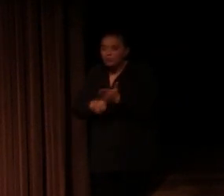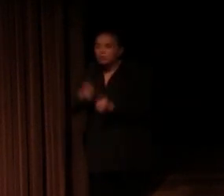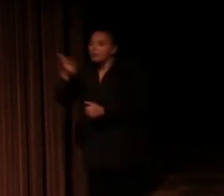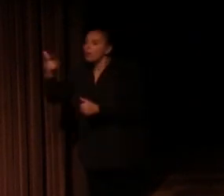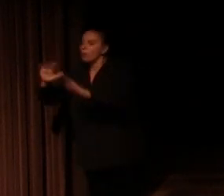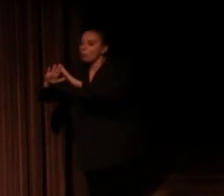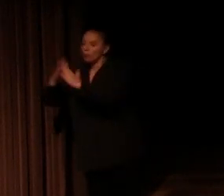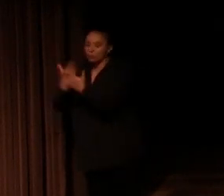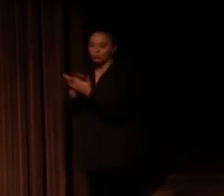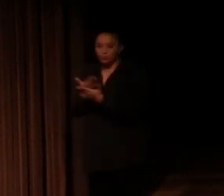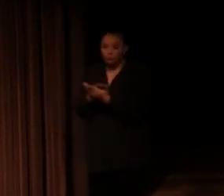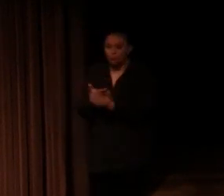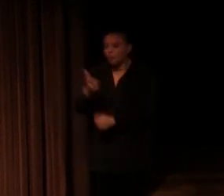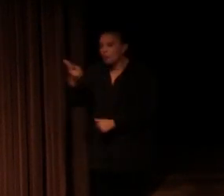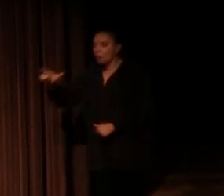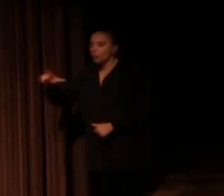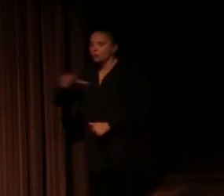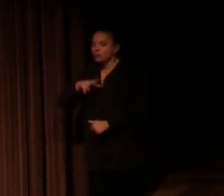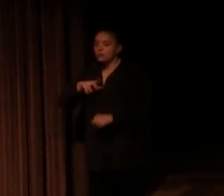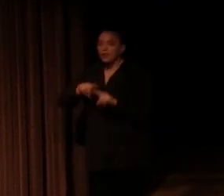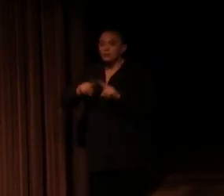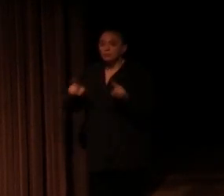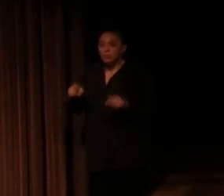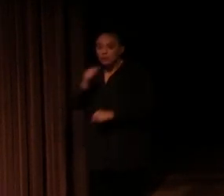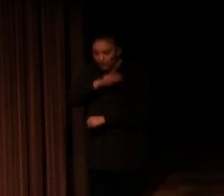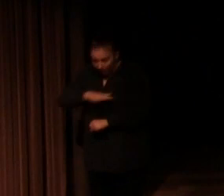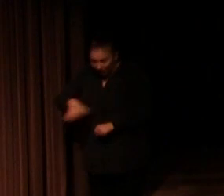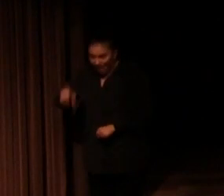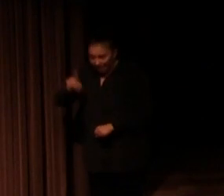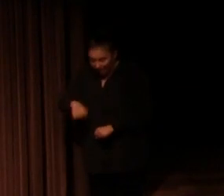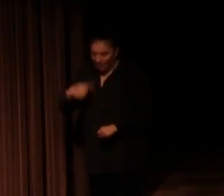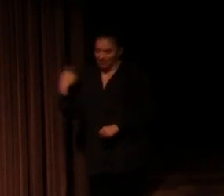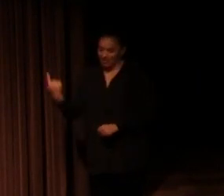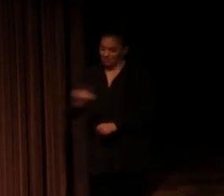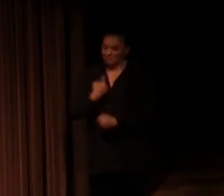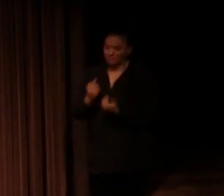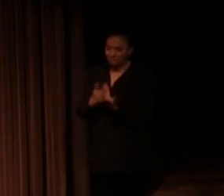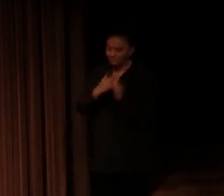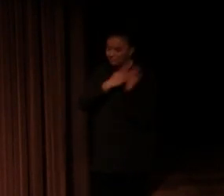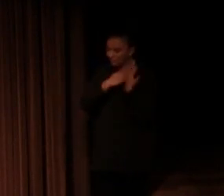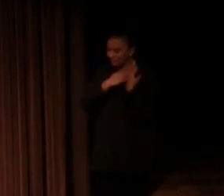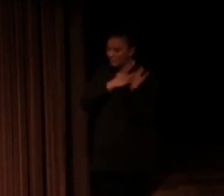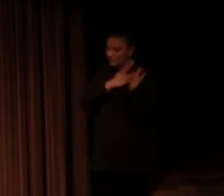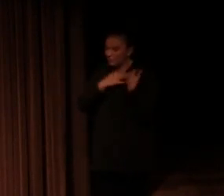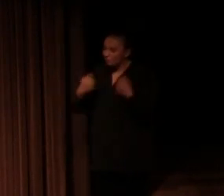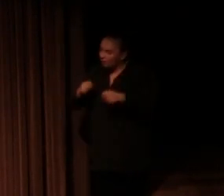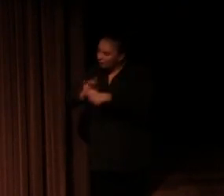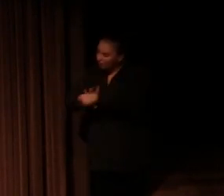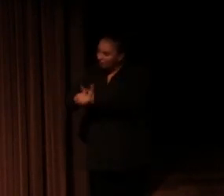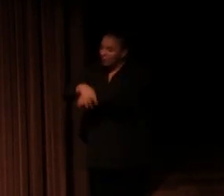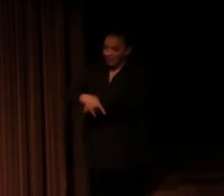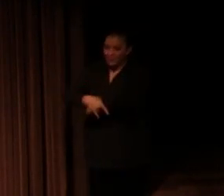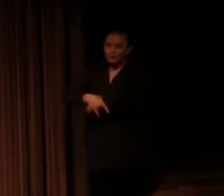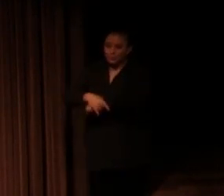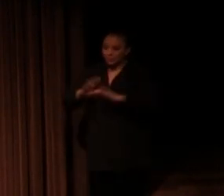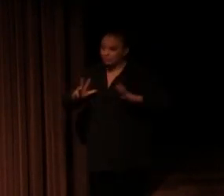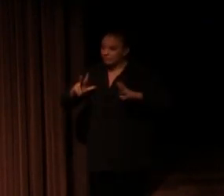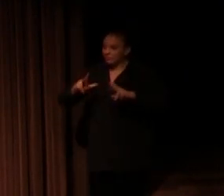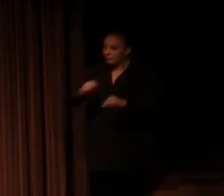unidade direta é mas ela é nossa então nós temos que garantir a todos as mesmas condições então